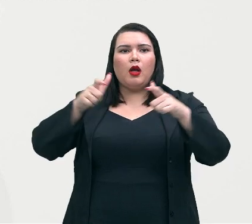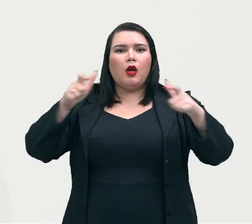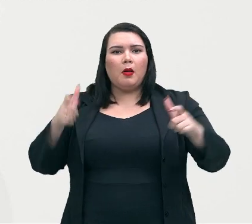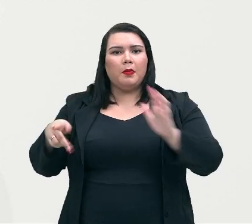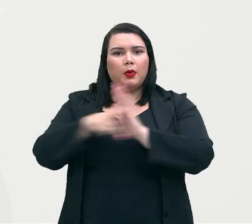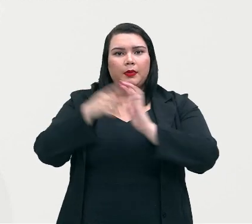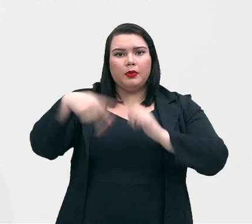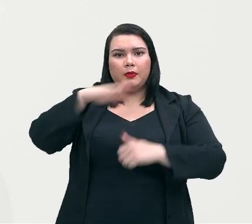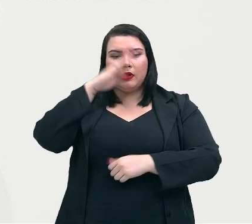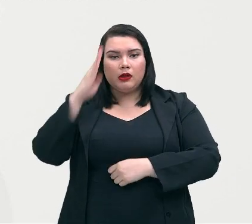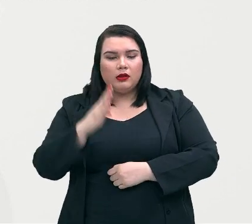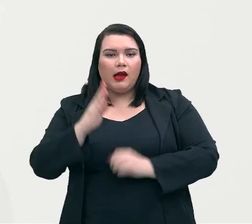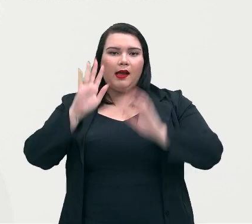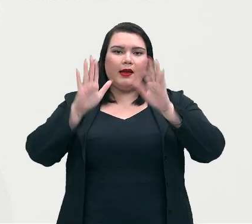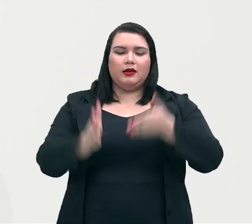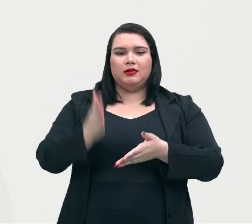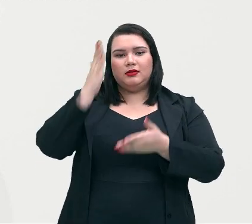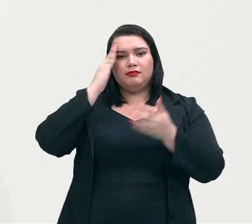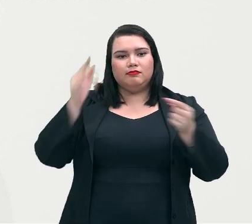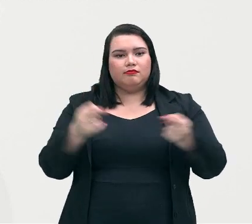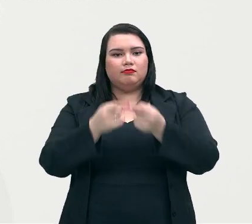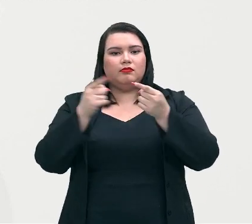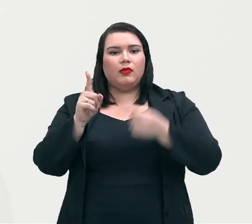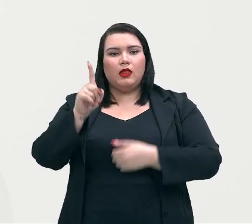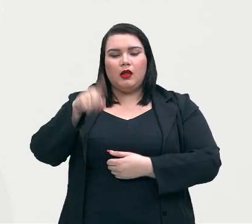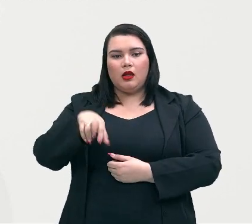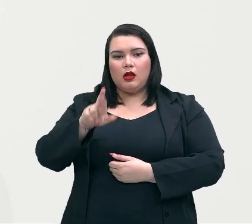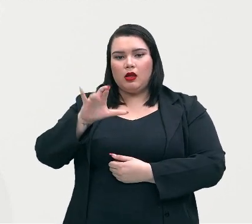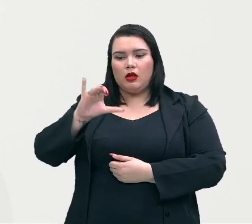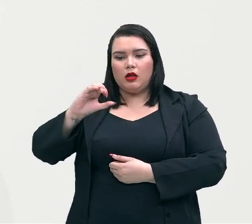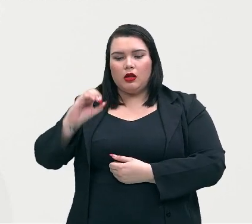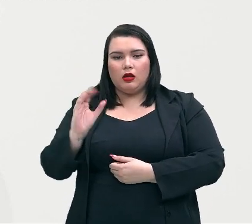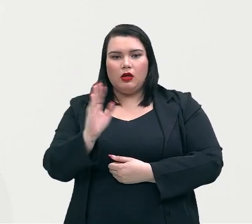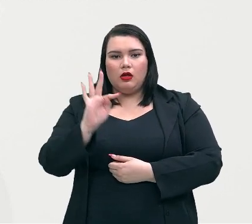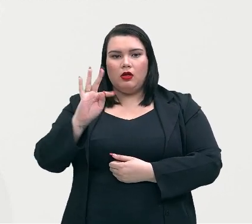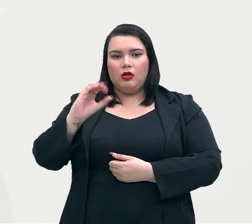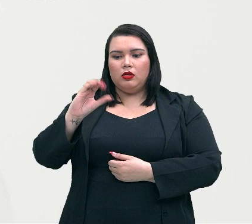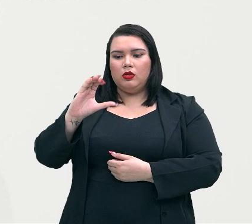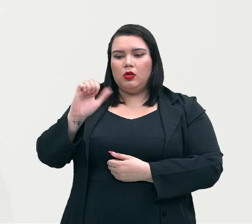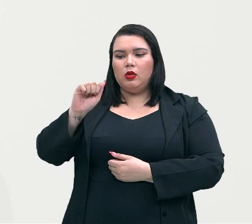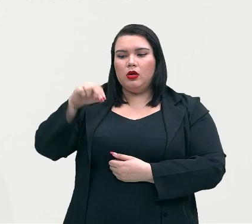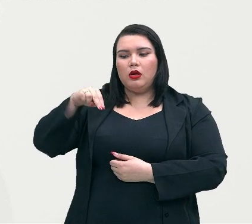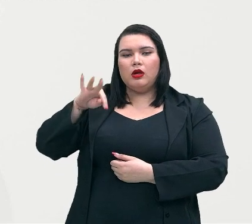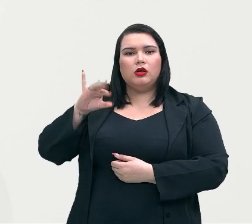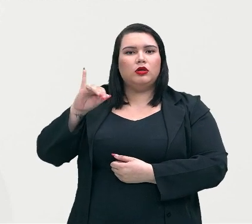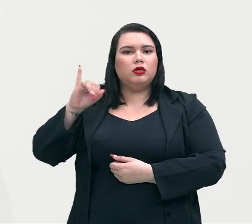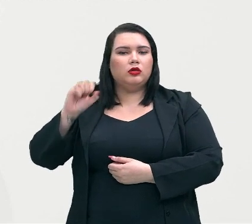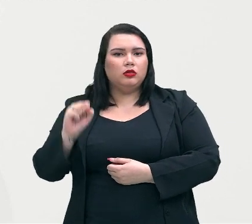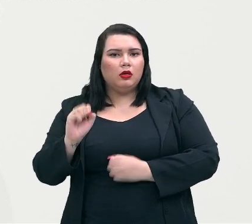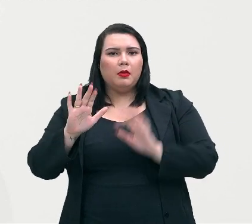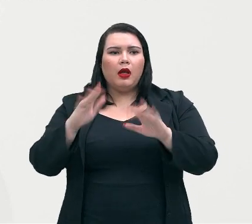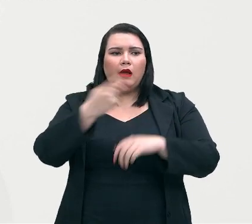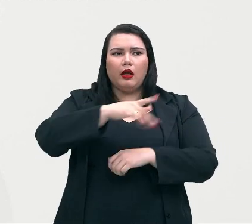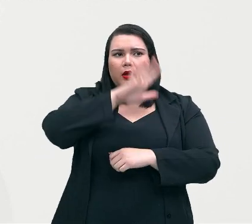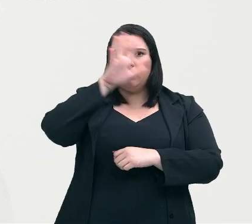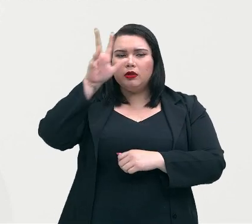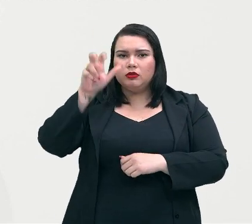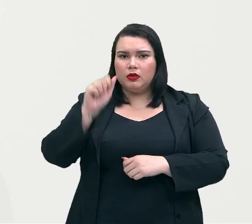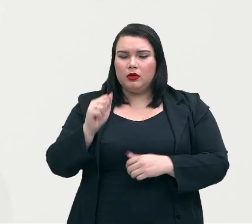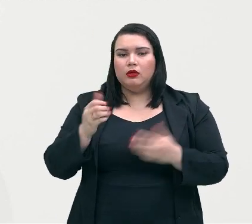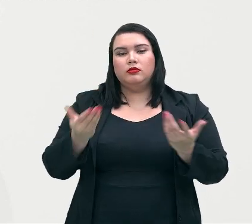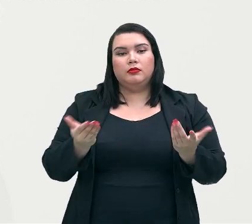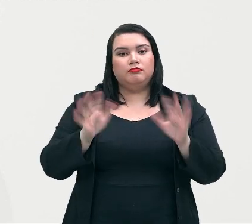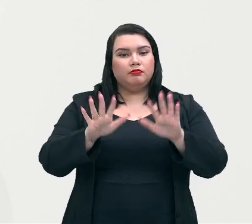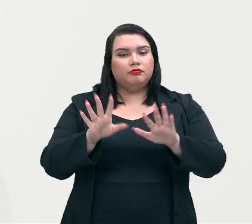totalmente brasileira, vocês já vão saber responder. Vai ser a bacia do Rio Tocantins-Araguaia. Mas, professora, e a bacia amazônica? Lembrando que a bacia